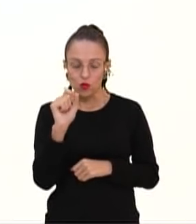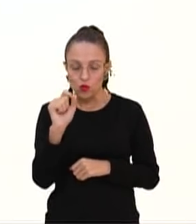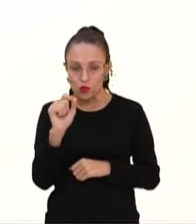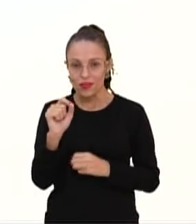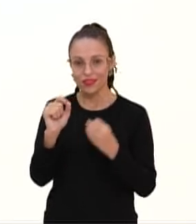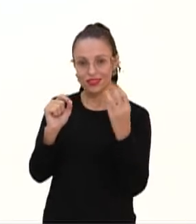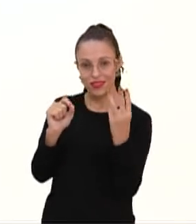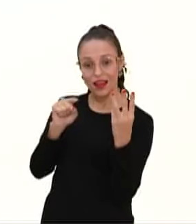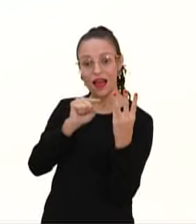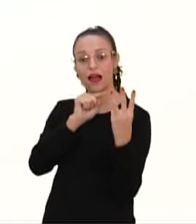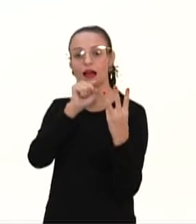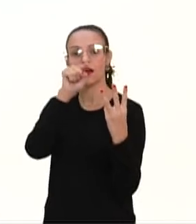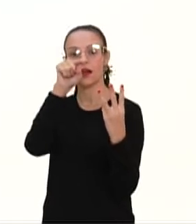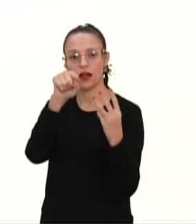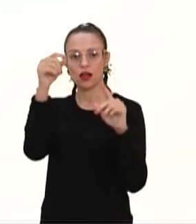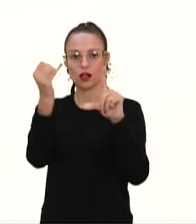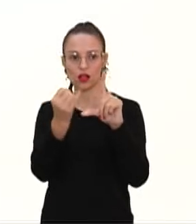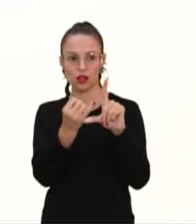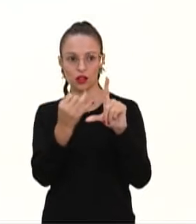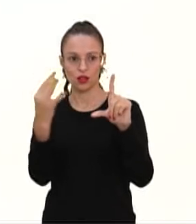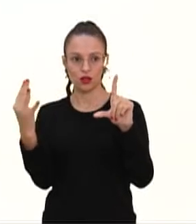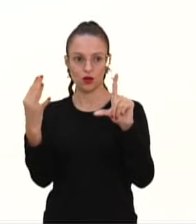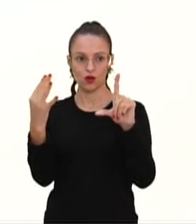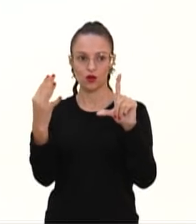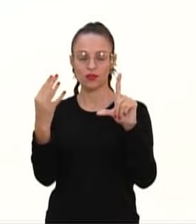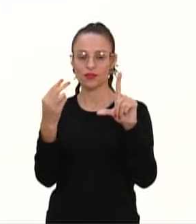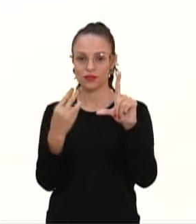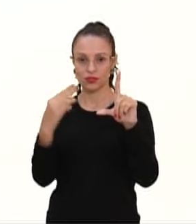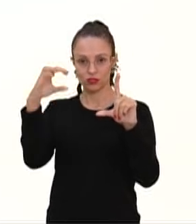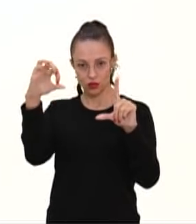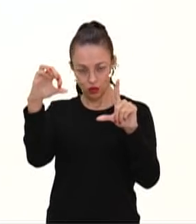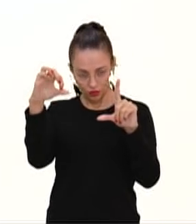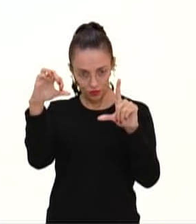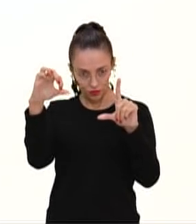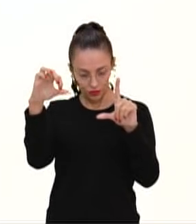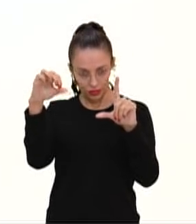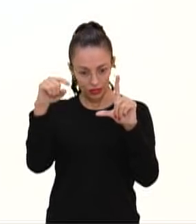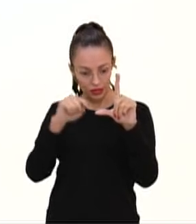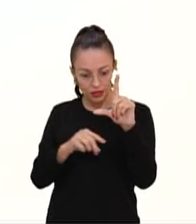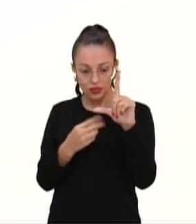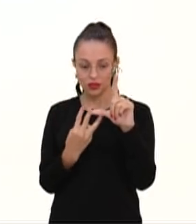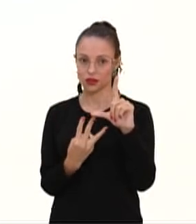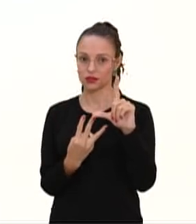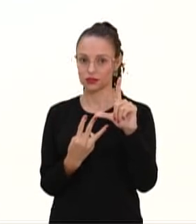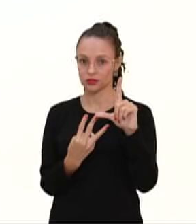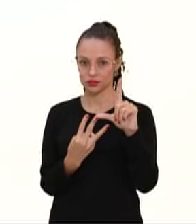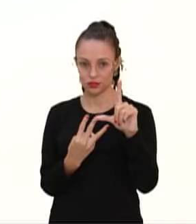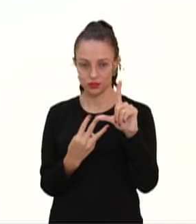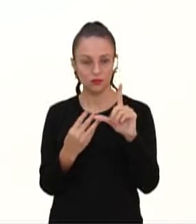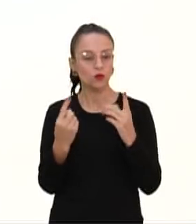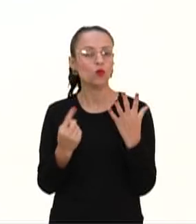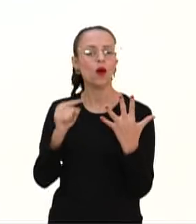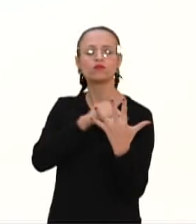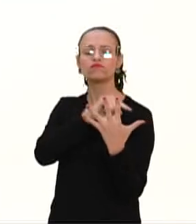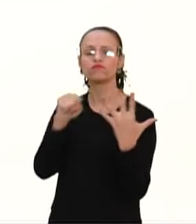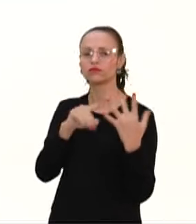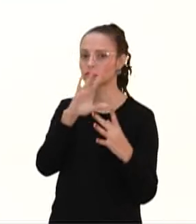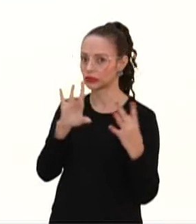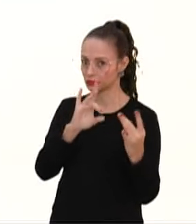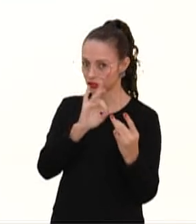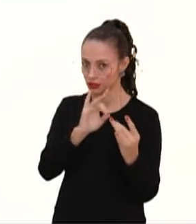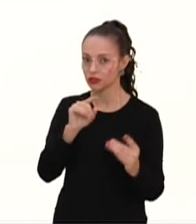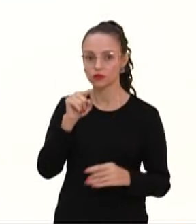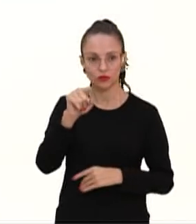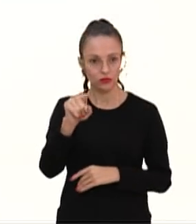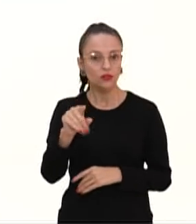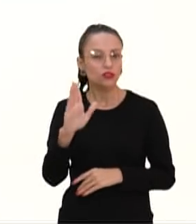lá no expoente e na base você tem um 3. Então é um dos nossos casos. Aqui